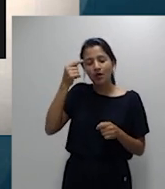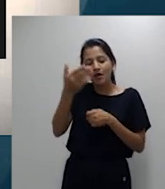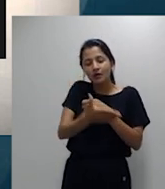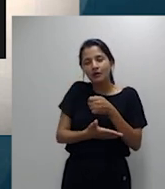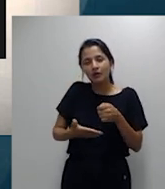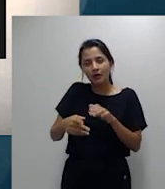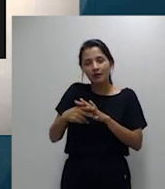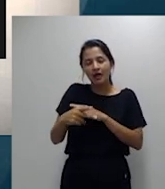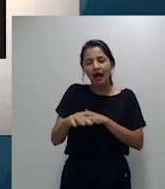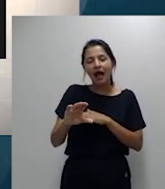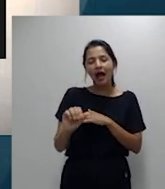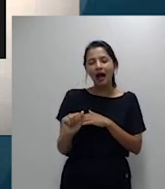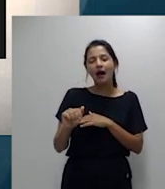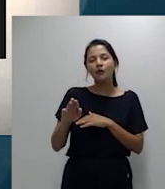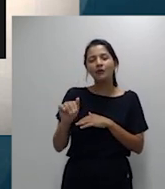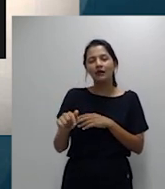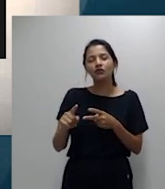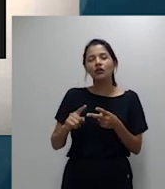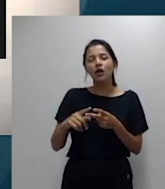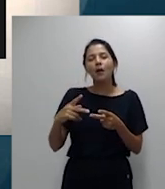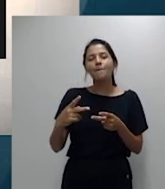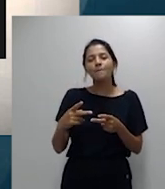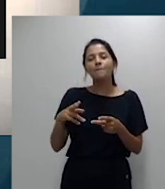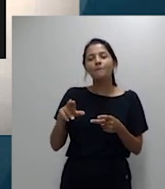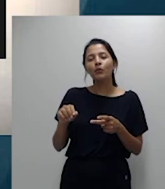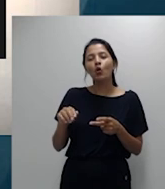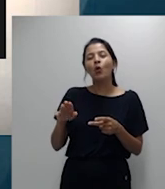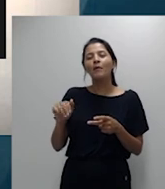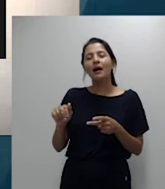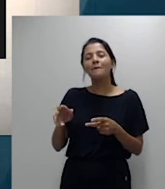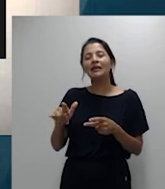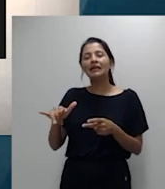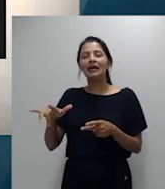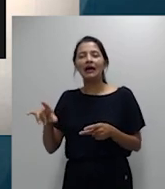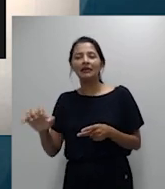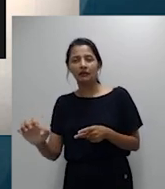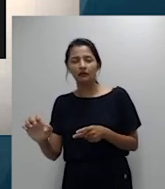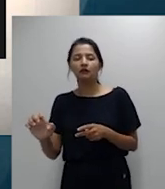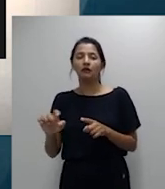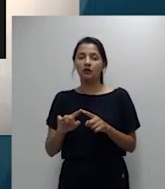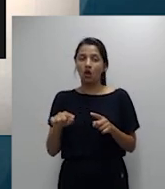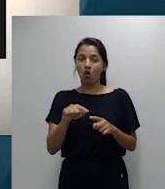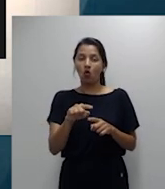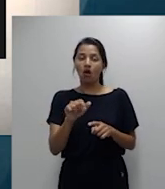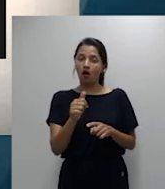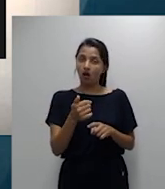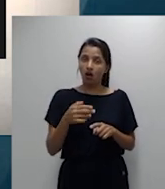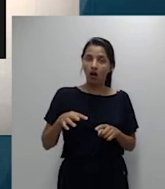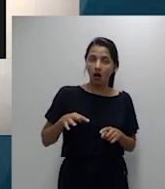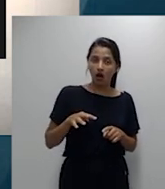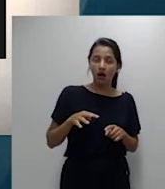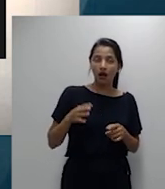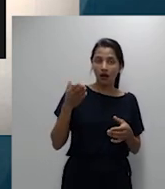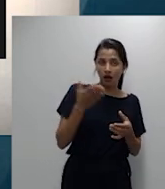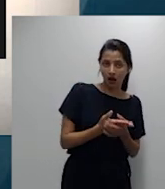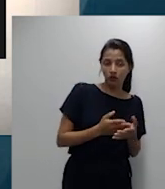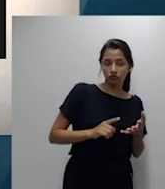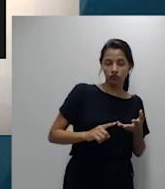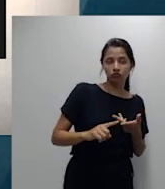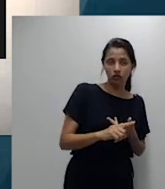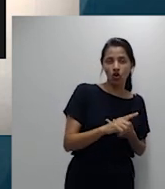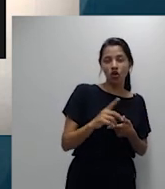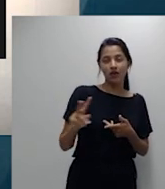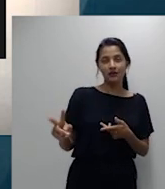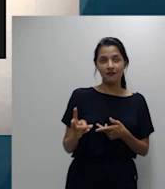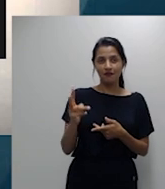a razoabilidade e da proporcionalidade é especificamente no caso dos Autos o valor fixado a título de honorários